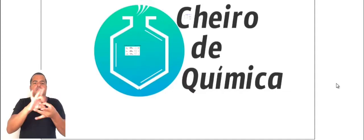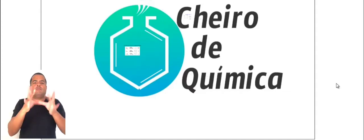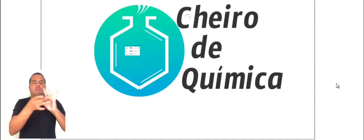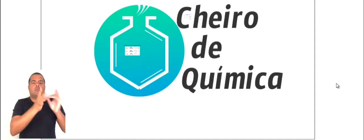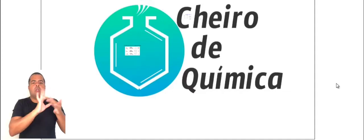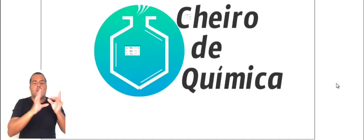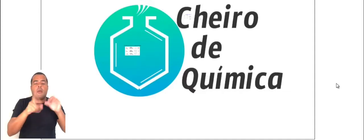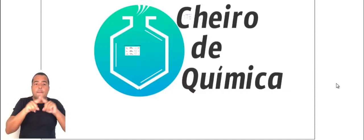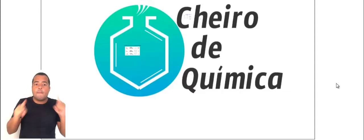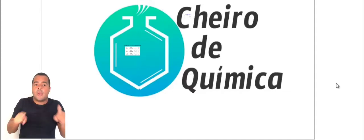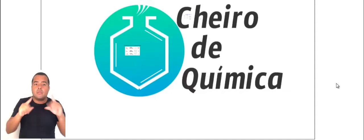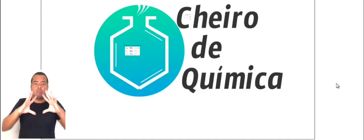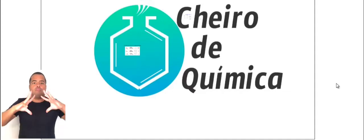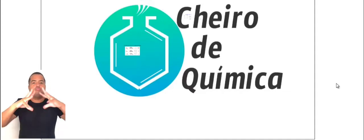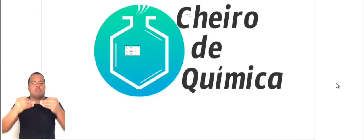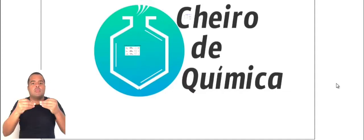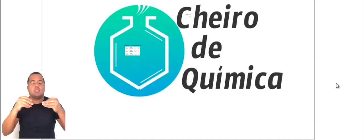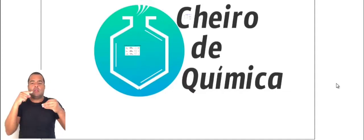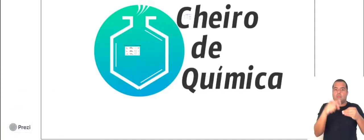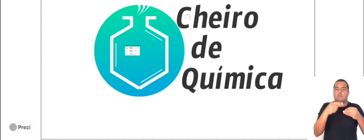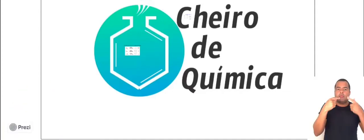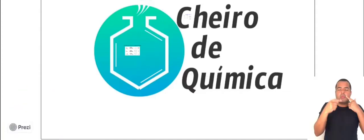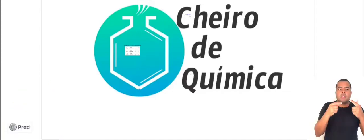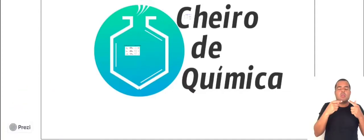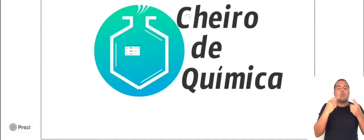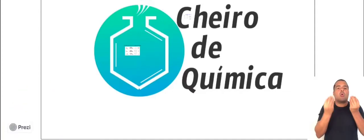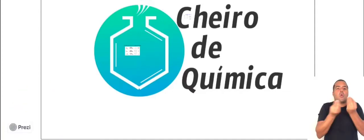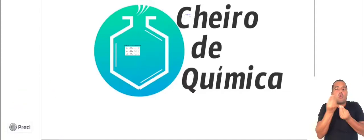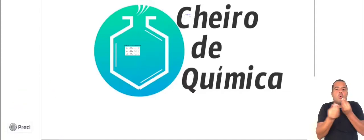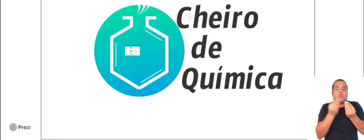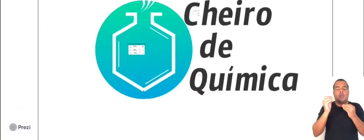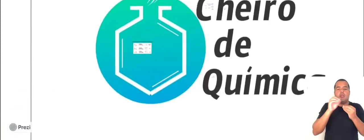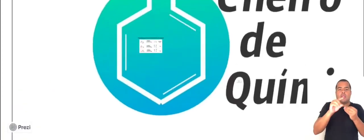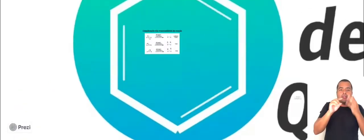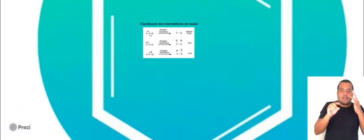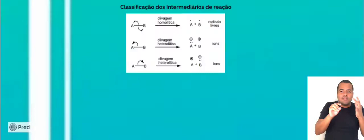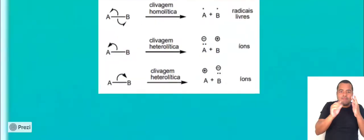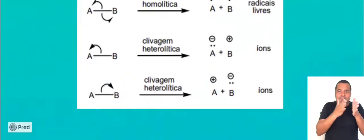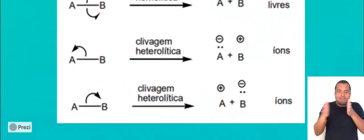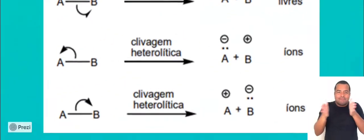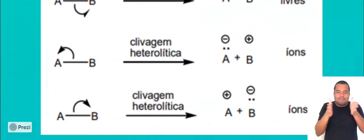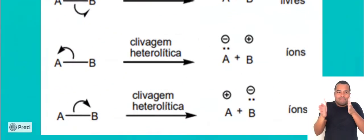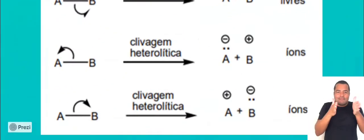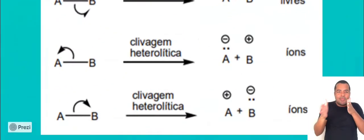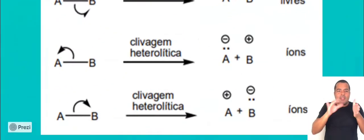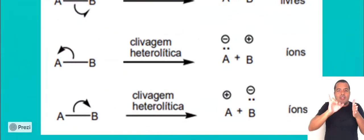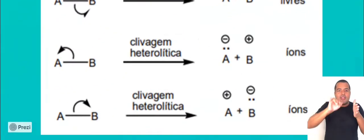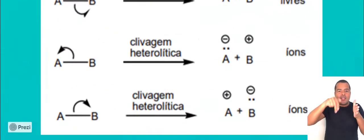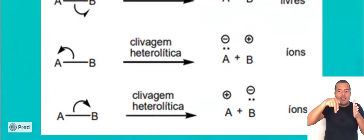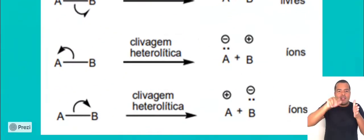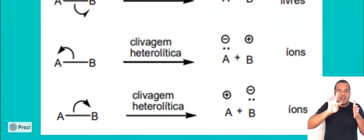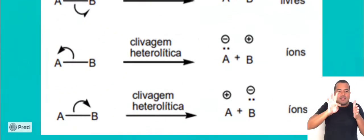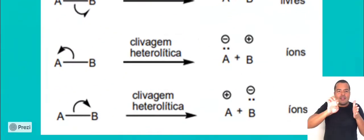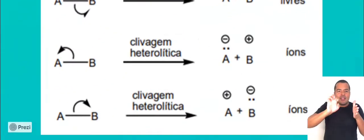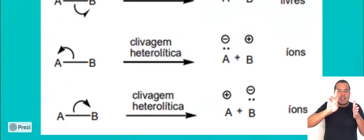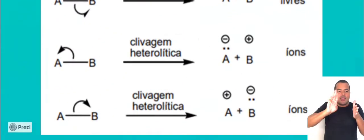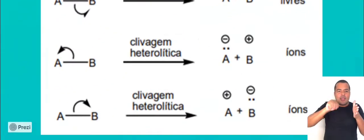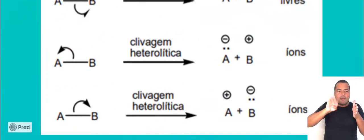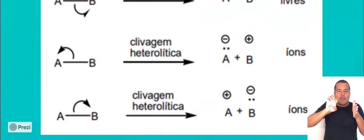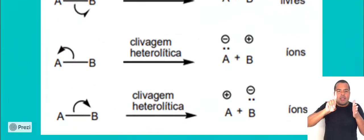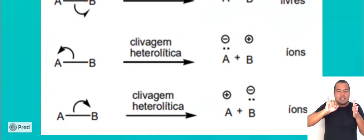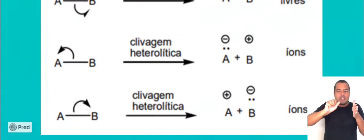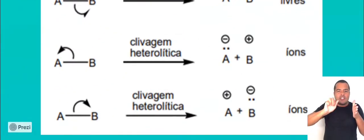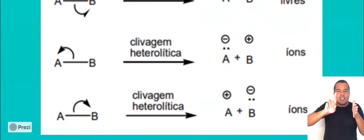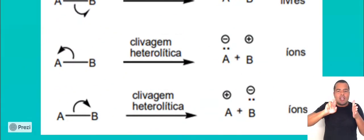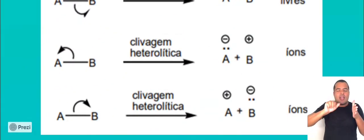novas ligações, mas todo esse processo ele passa por o que a gente chama de intermediários de reação. E o que seriam os intermediários